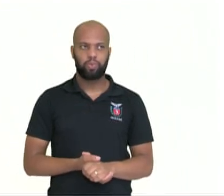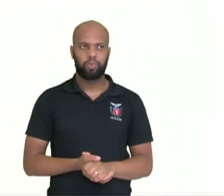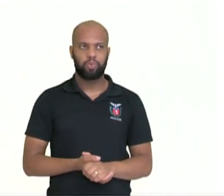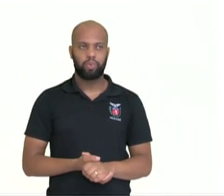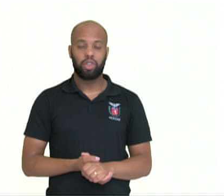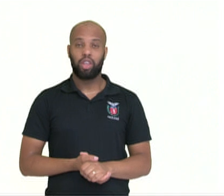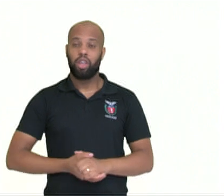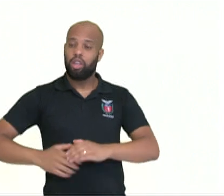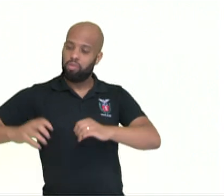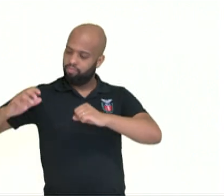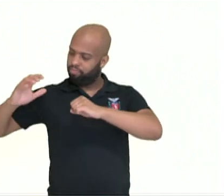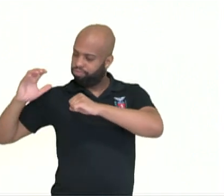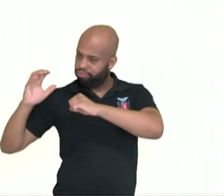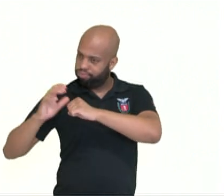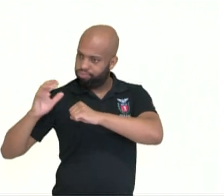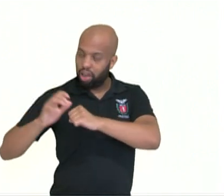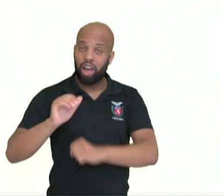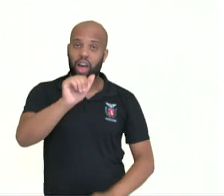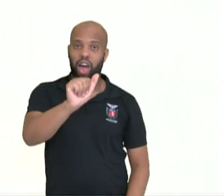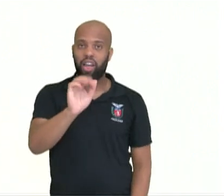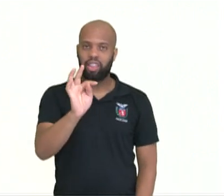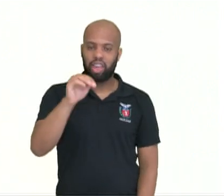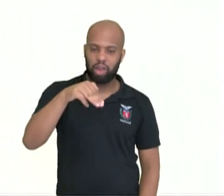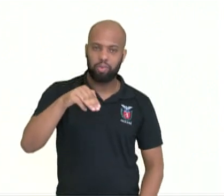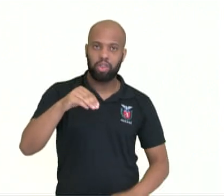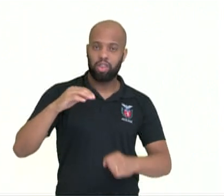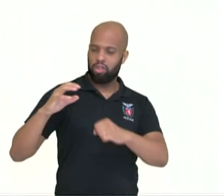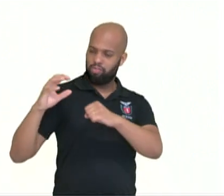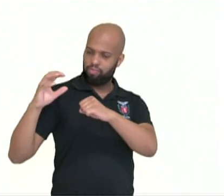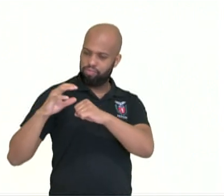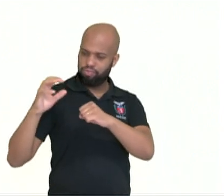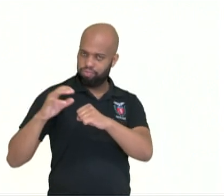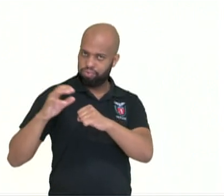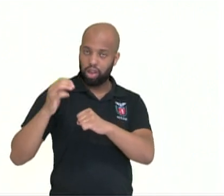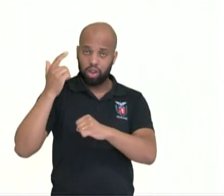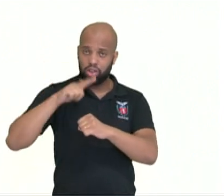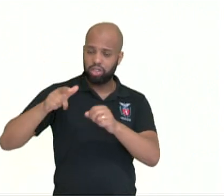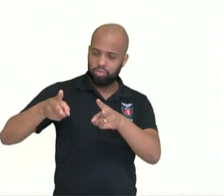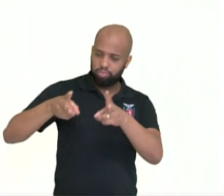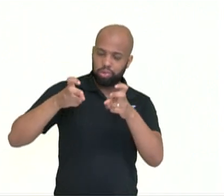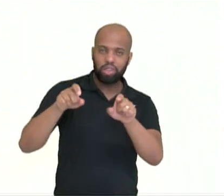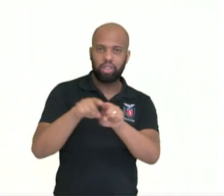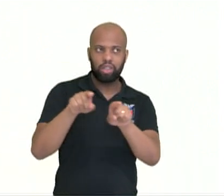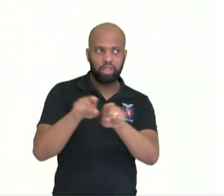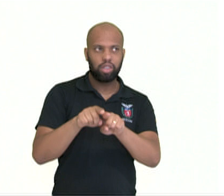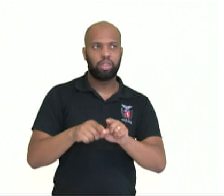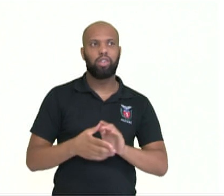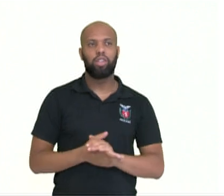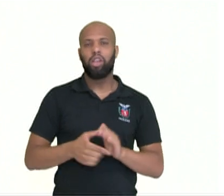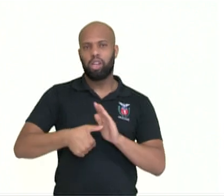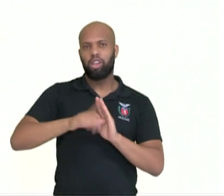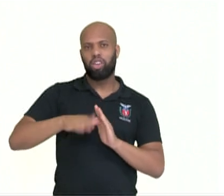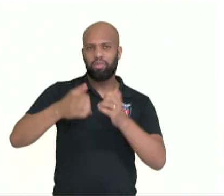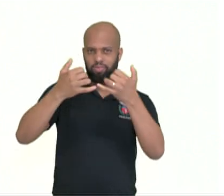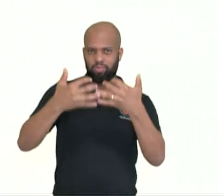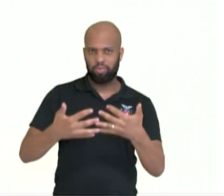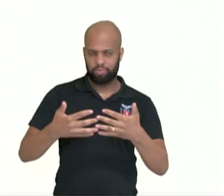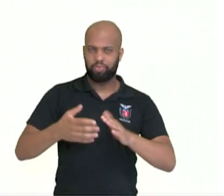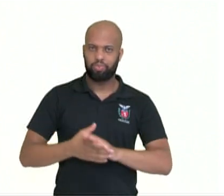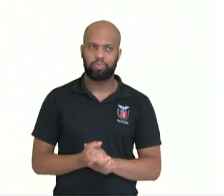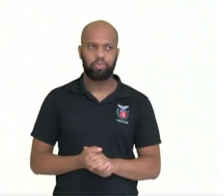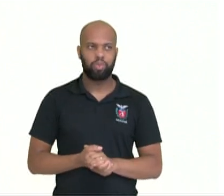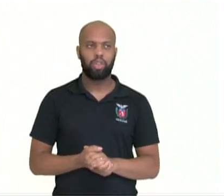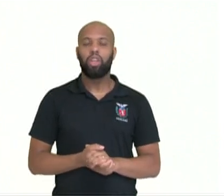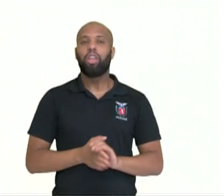A pressão atmosférica, esse material também pode ser usado para medir a pressão atmosférica, né? E no caso ele vira um barômetro, tá?